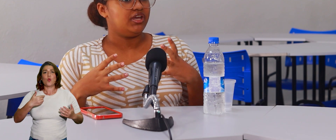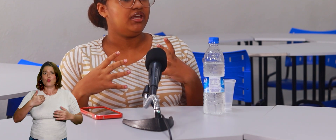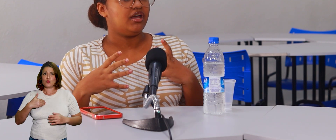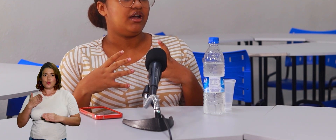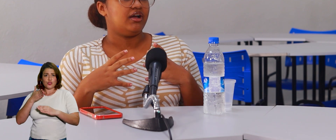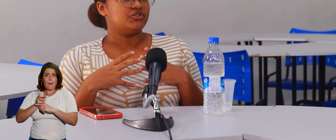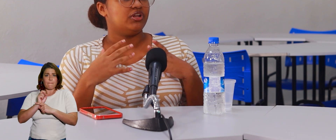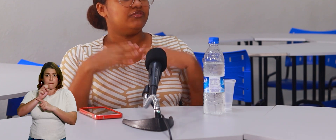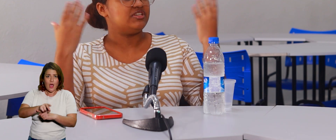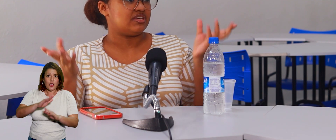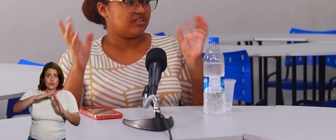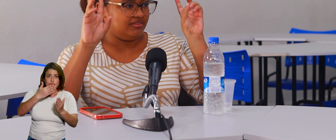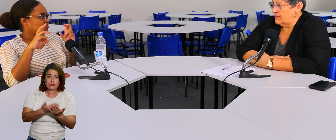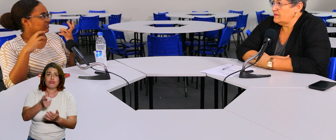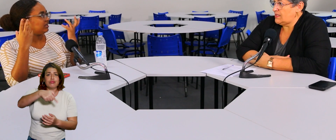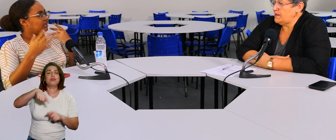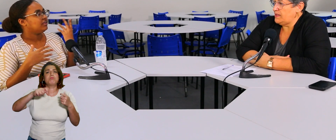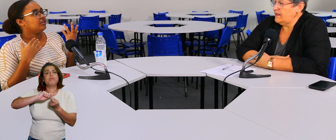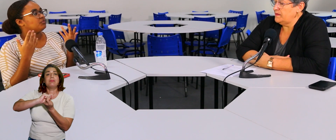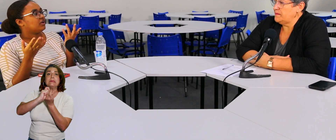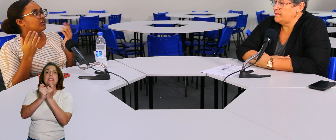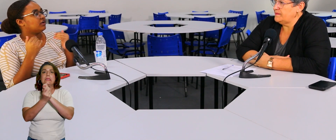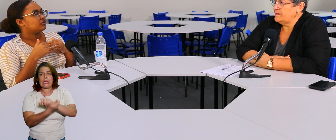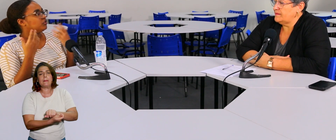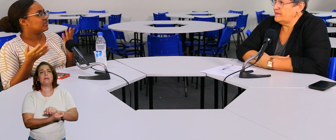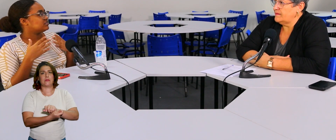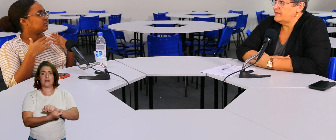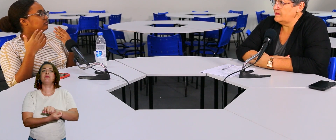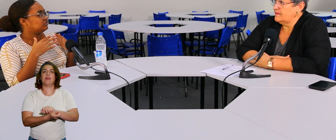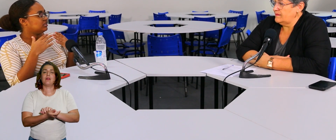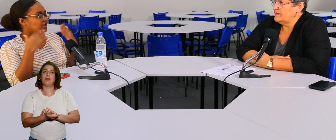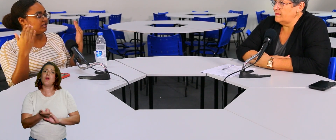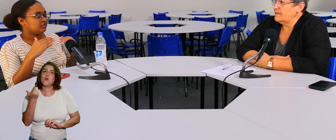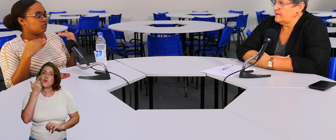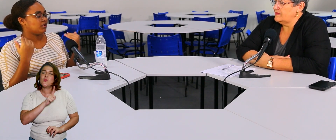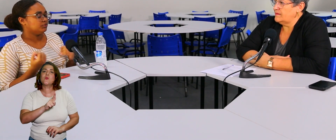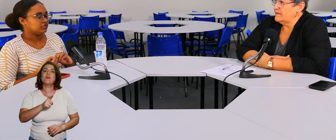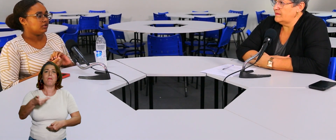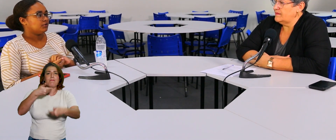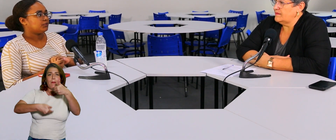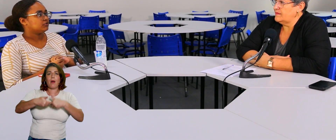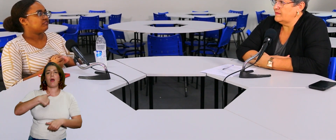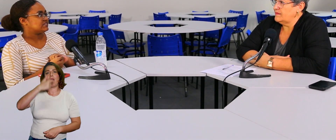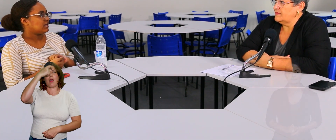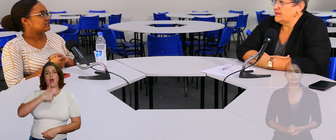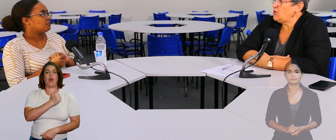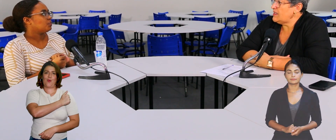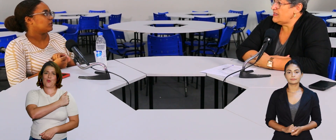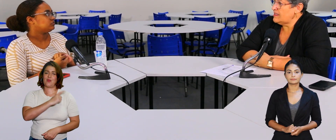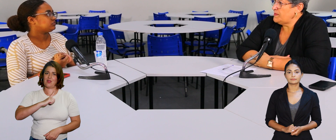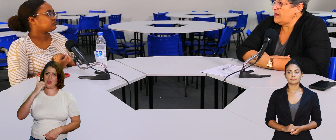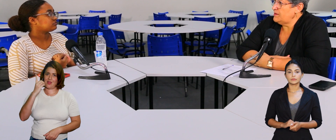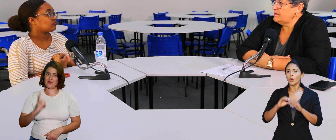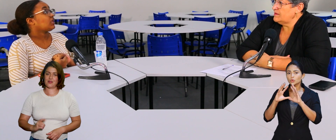quando eu cheguei, a escola teve que se adaptar. Para que pudesse lidar, né, com uma aluna com deficiência.